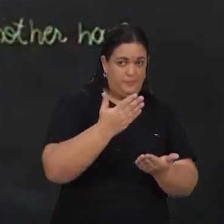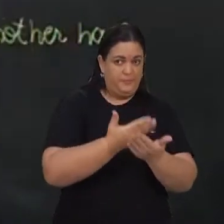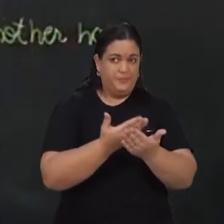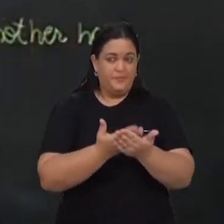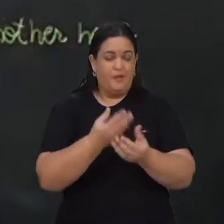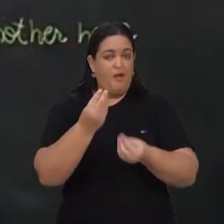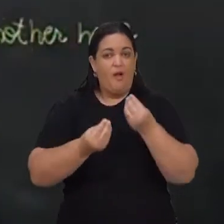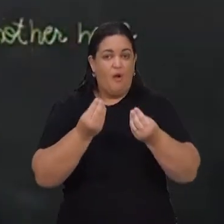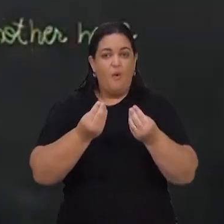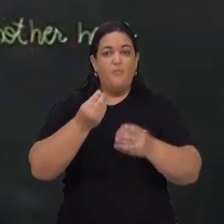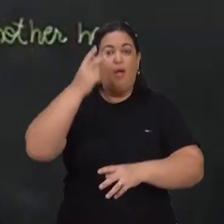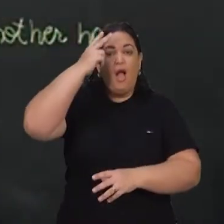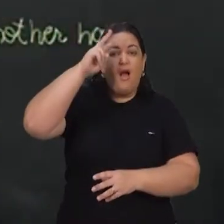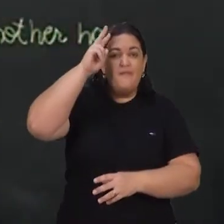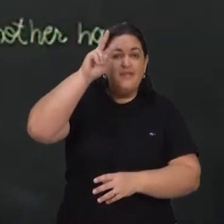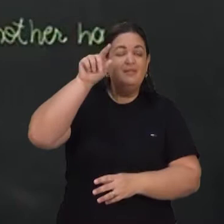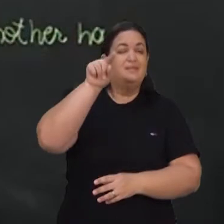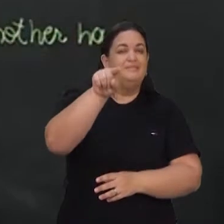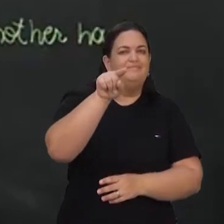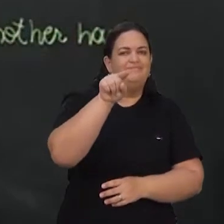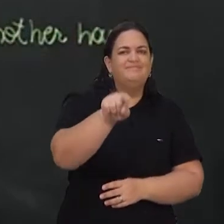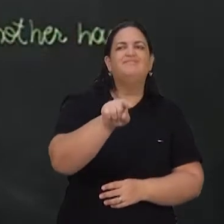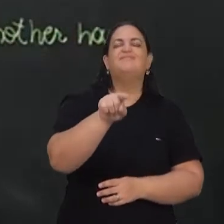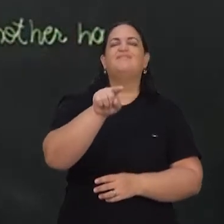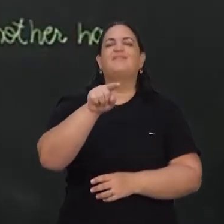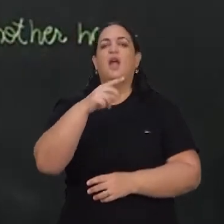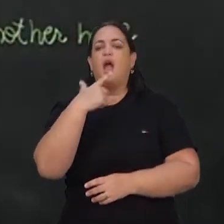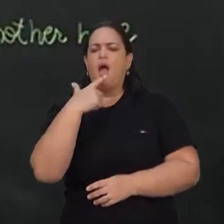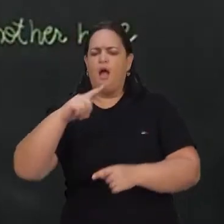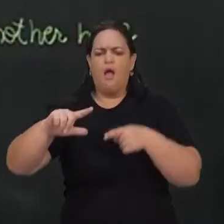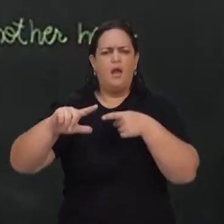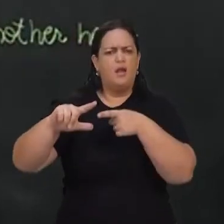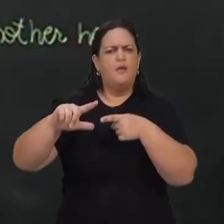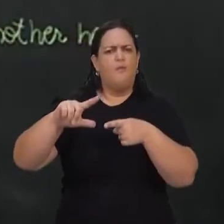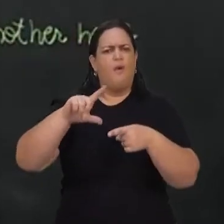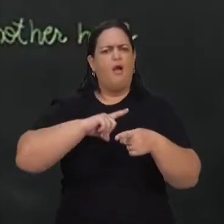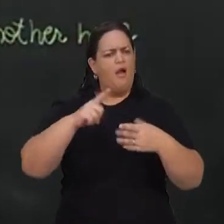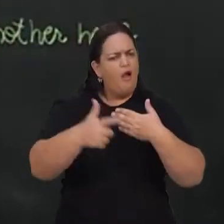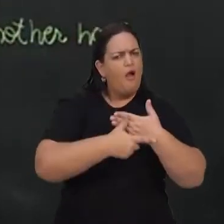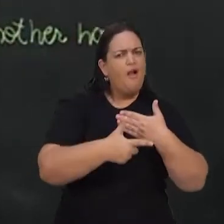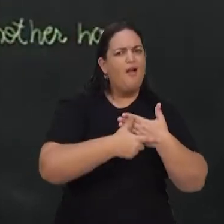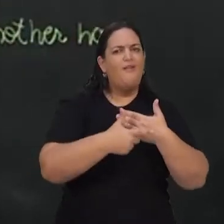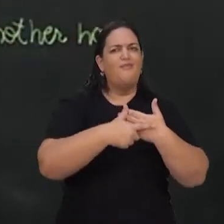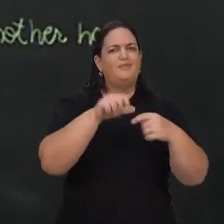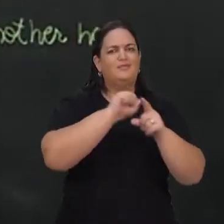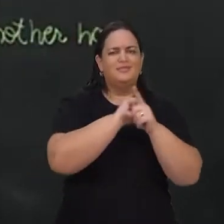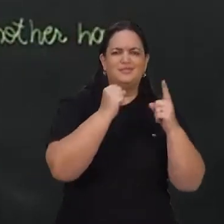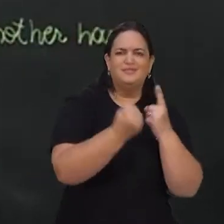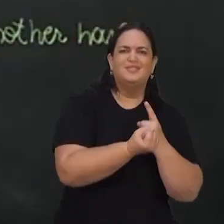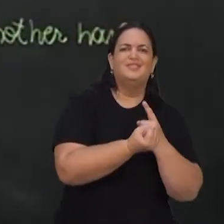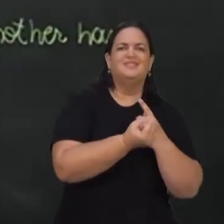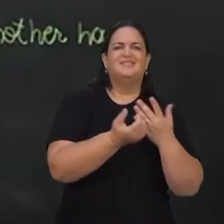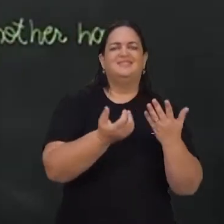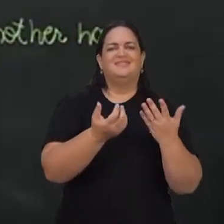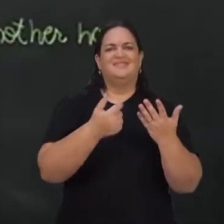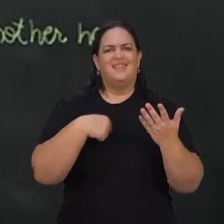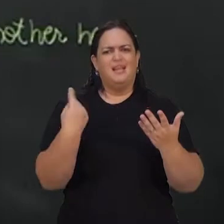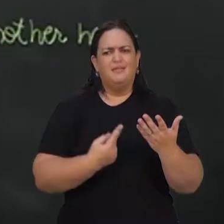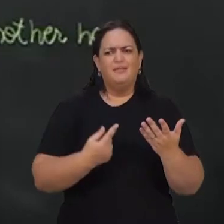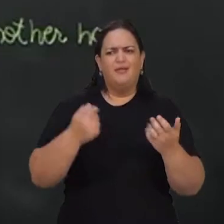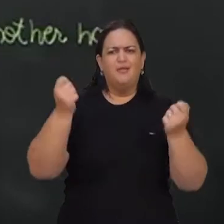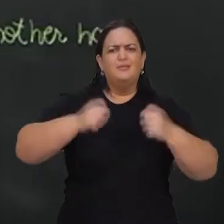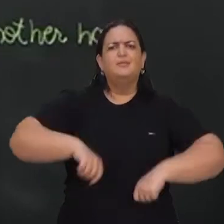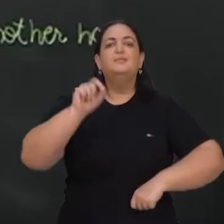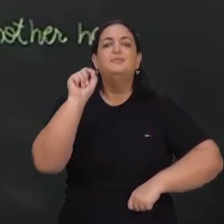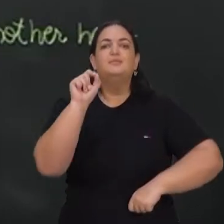hoje lembrando para vocês que a linguagem ela tem uma função social. Ela serve para que a gente se expresse de forma